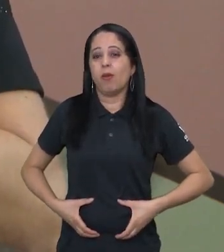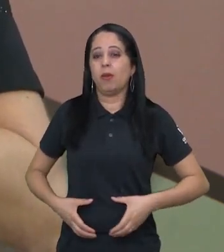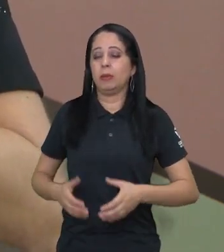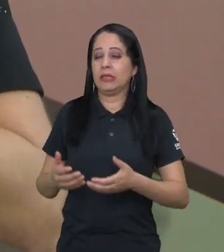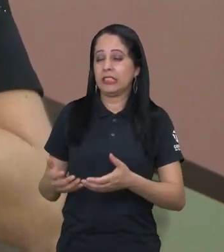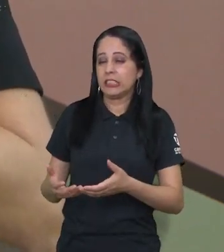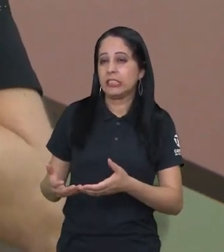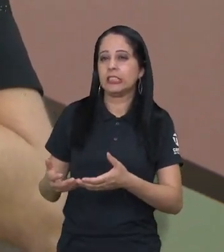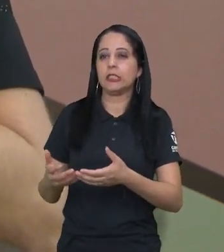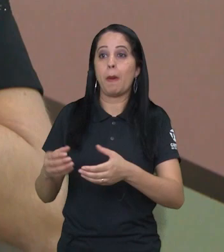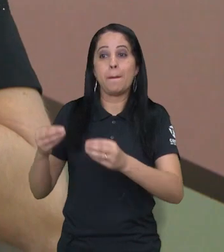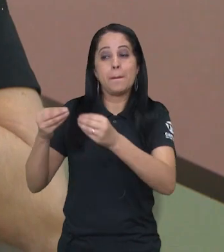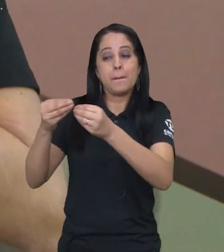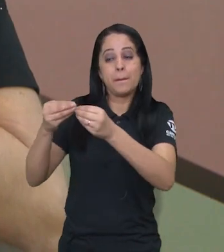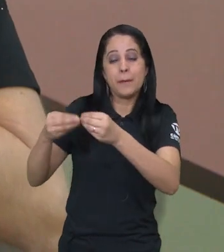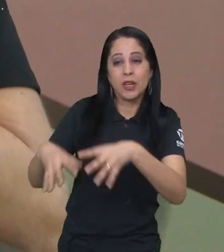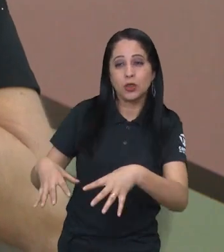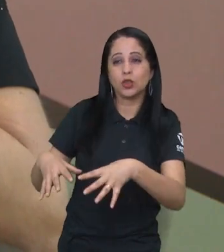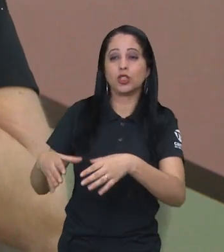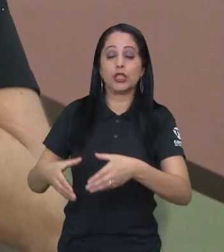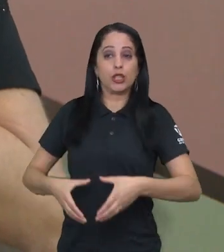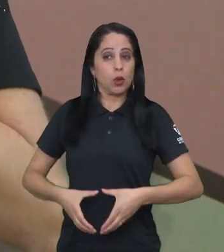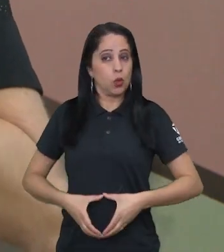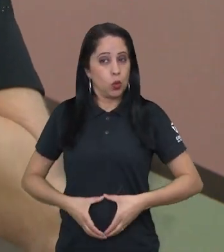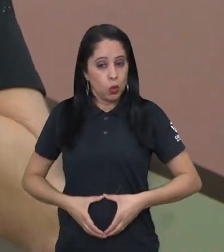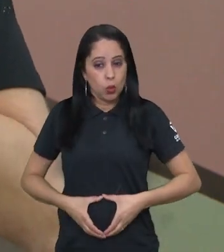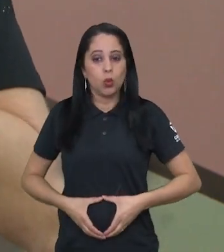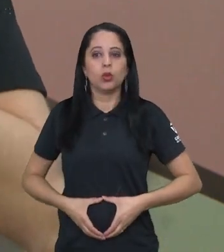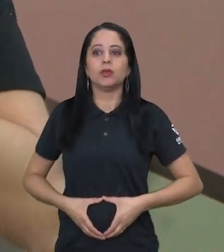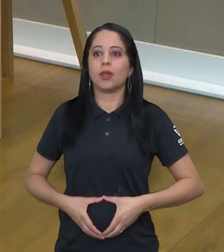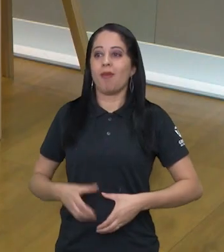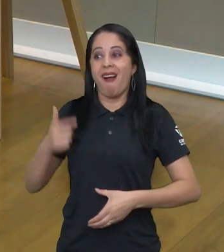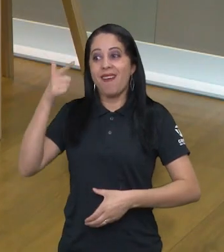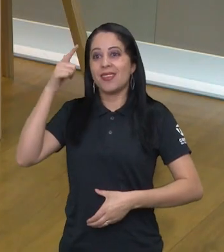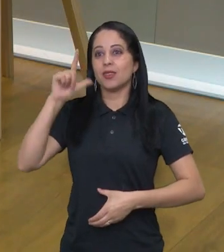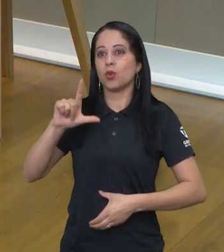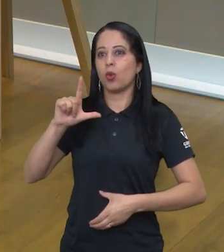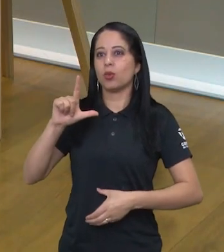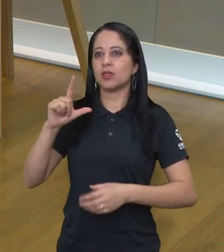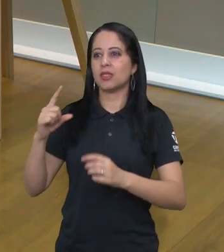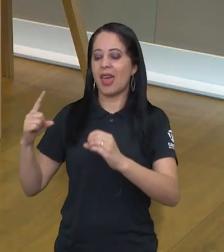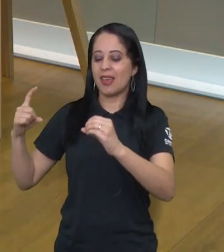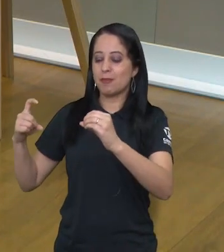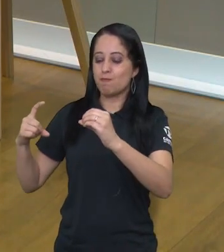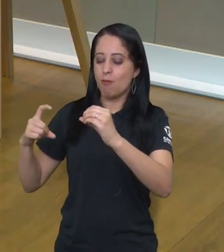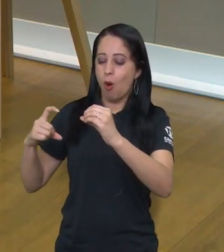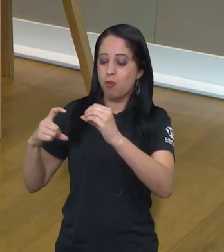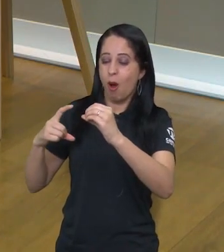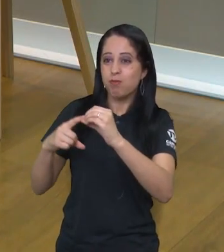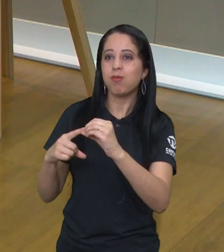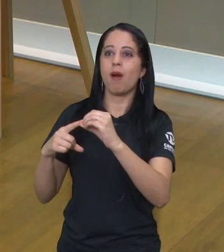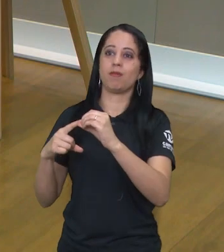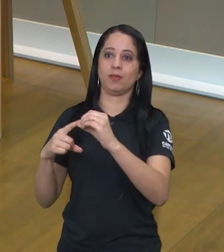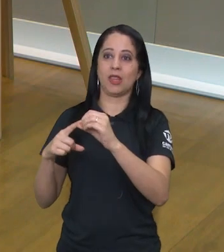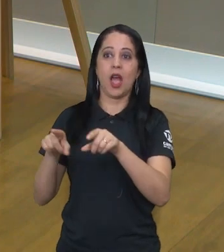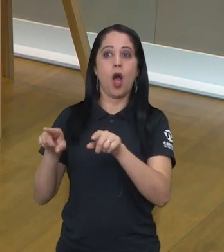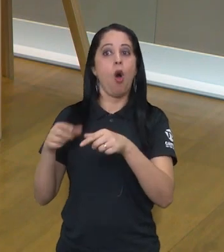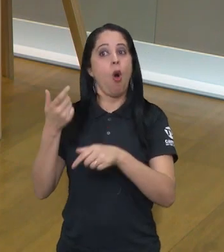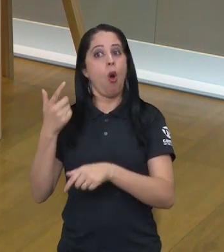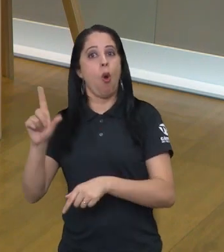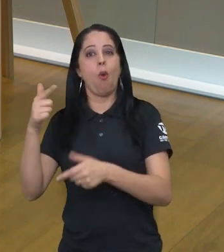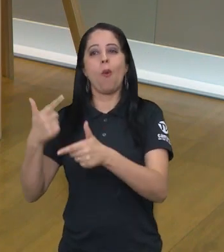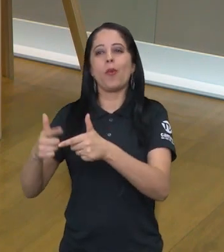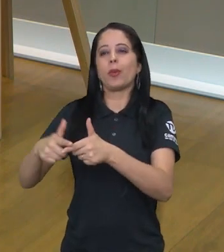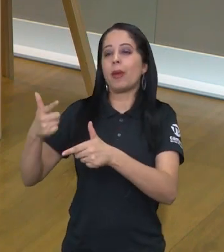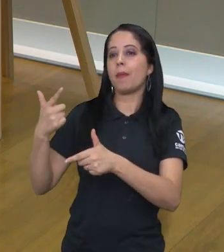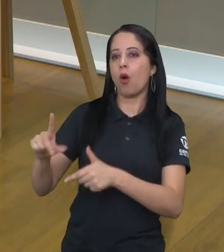algum abaulamento, que a gente fala de cavidade uterina, que impede às vezes o neném de grudar, ou algum outro